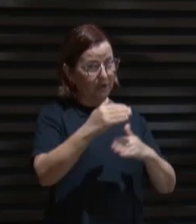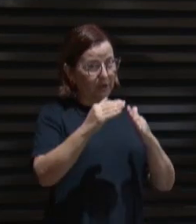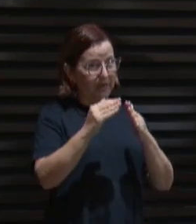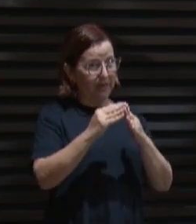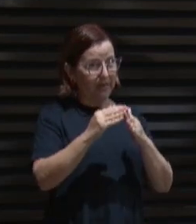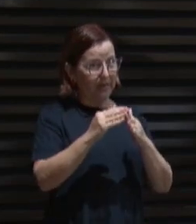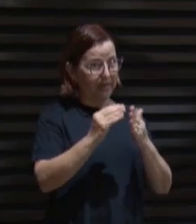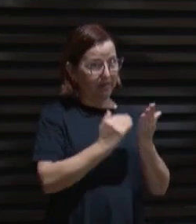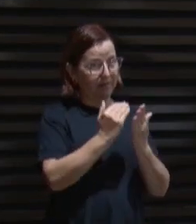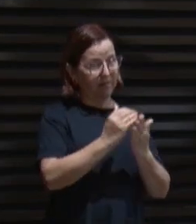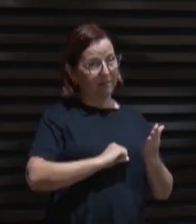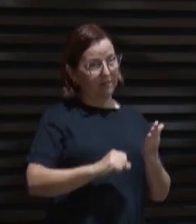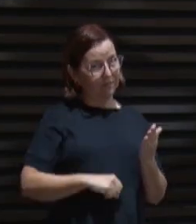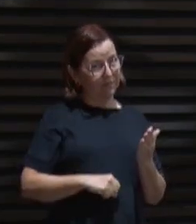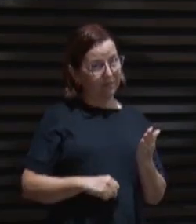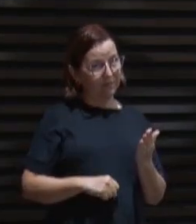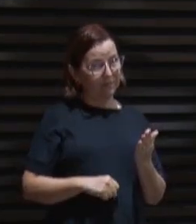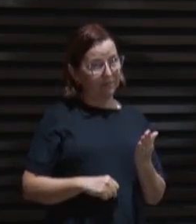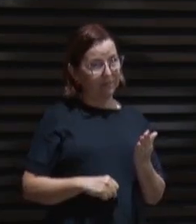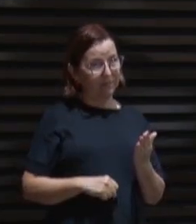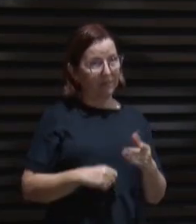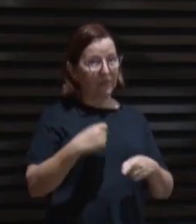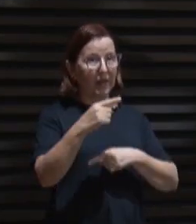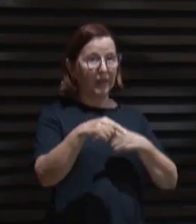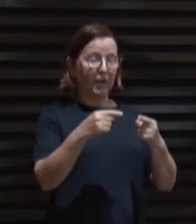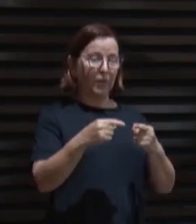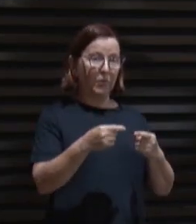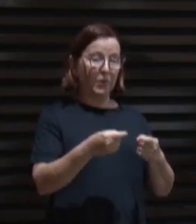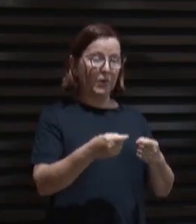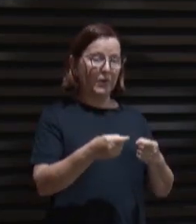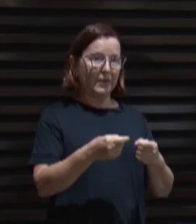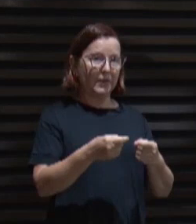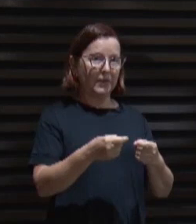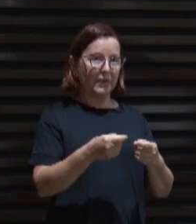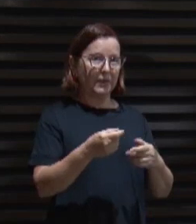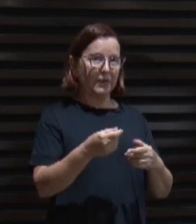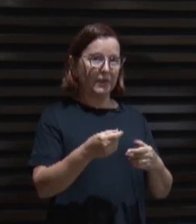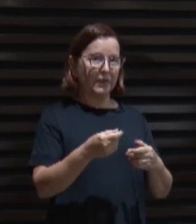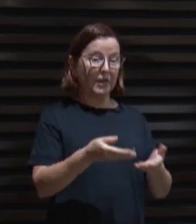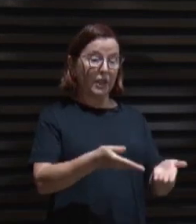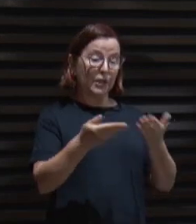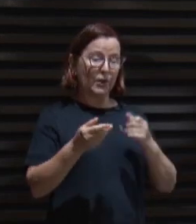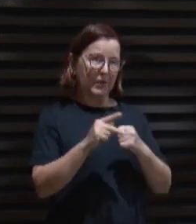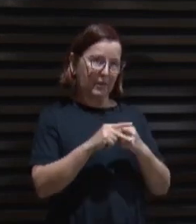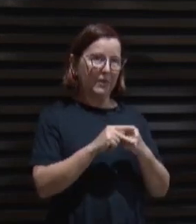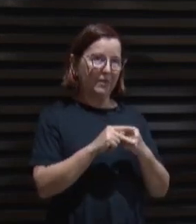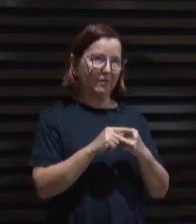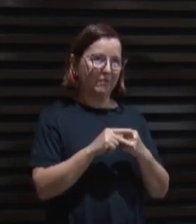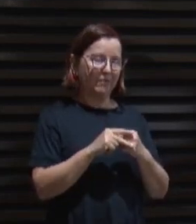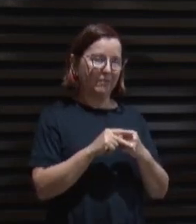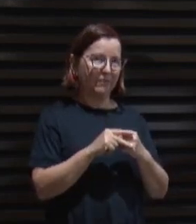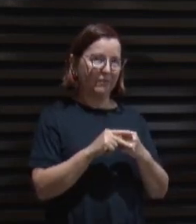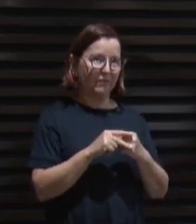sacerdote e ele trouxe depois Pedro para o encontro. E